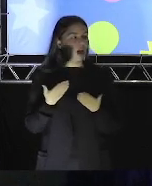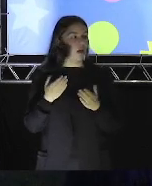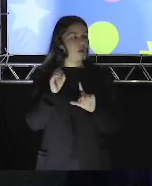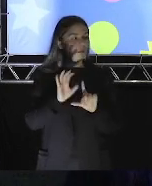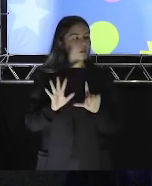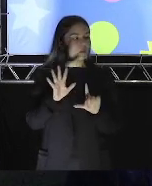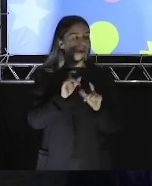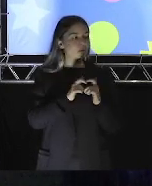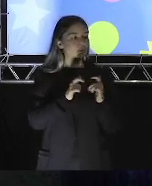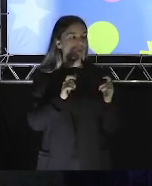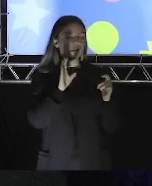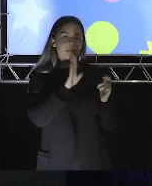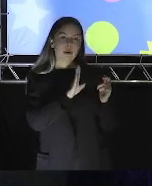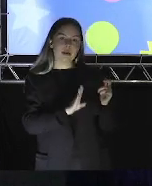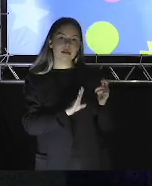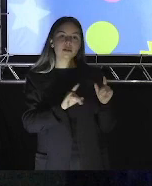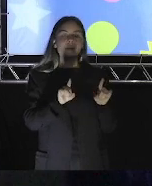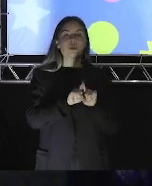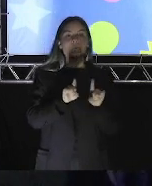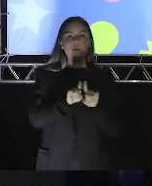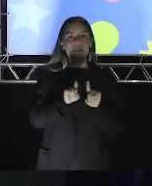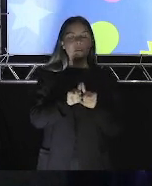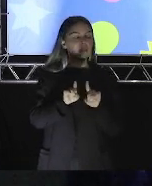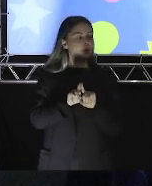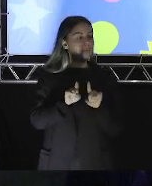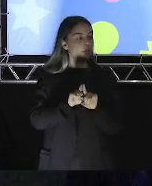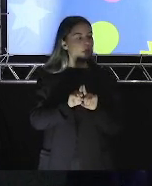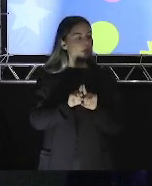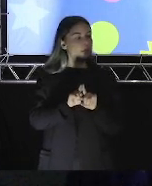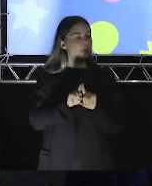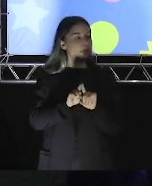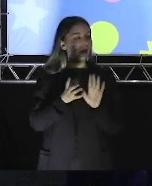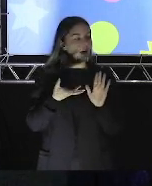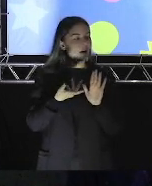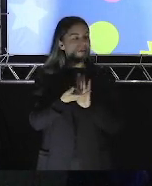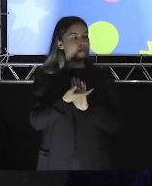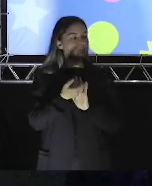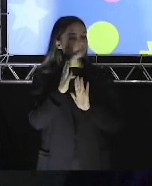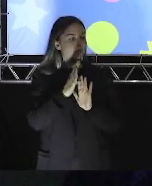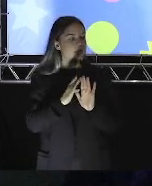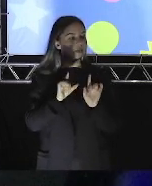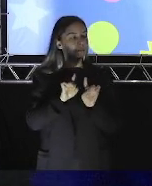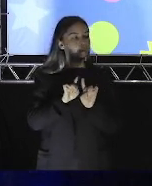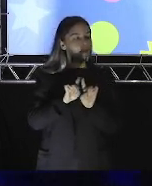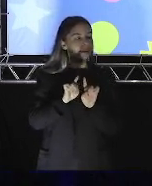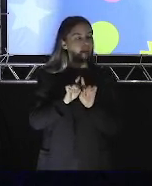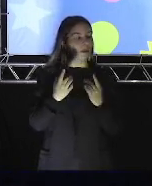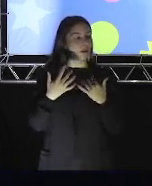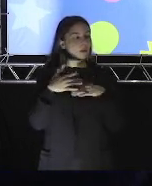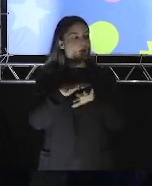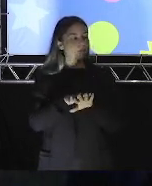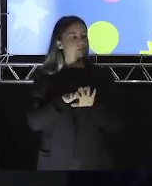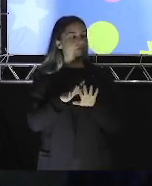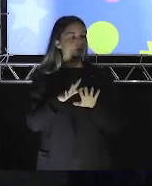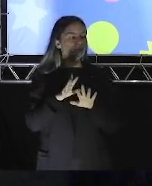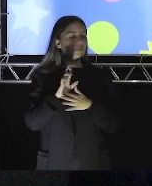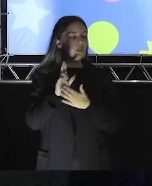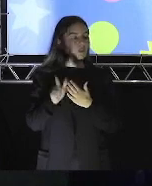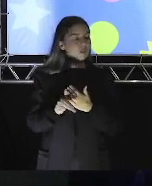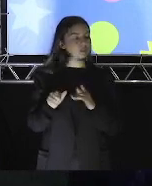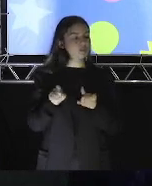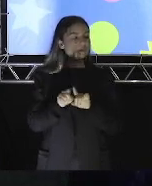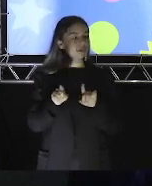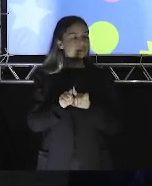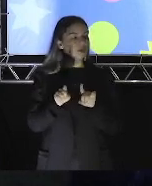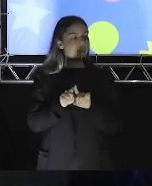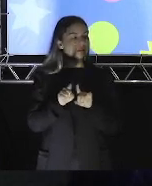Agile Alliance Brasil, chair aqui da Agile Brasil no Comitê de Diversidade e Inclusão, fundadora e host do podcast Agile